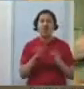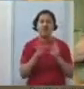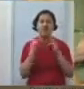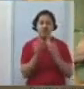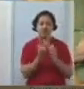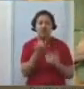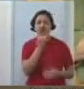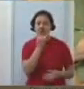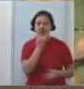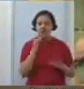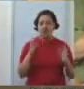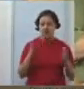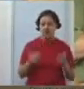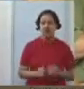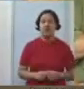perdoa